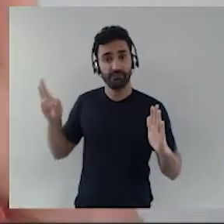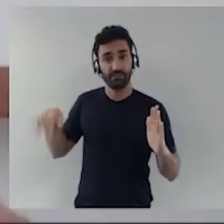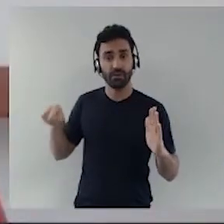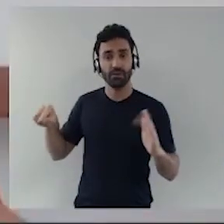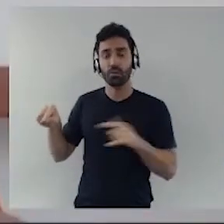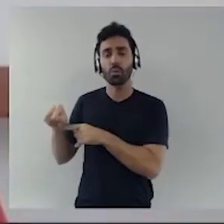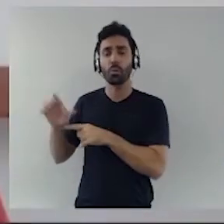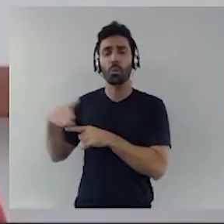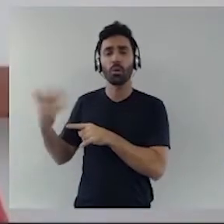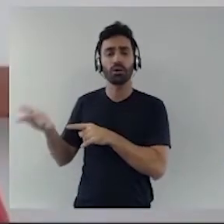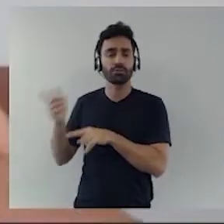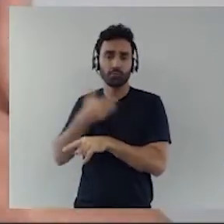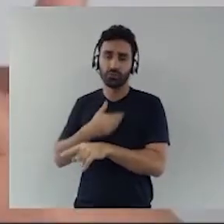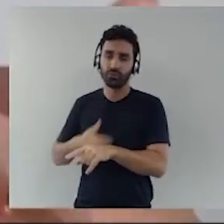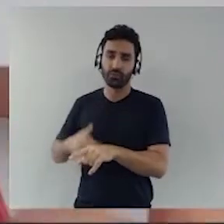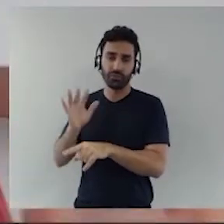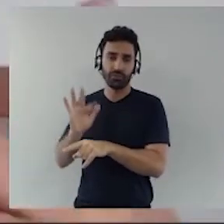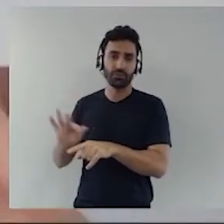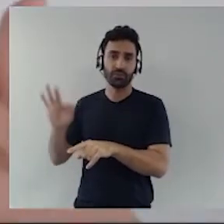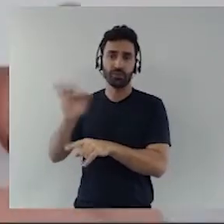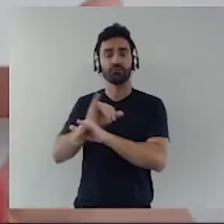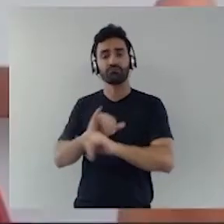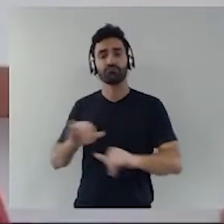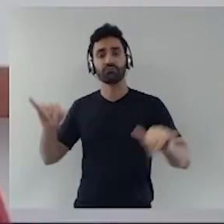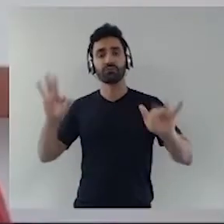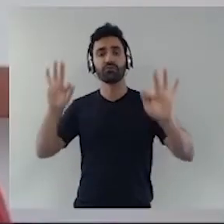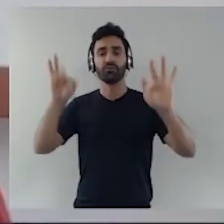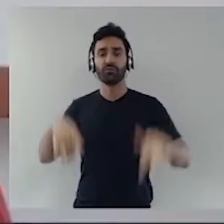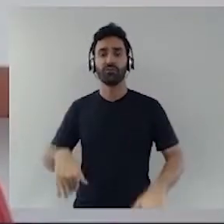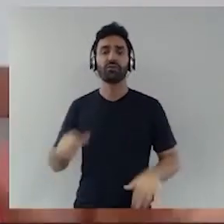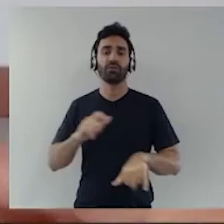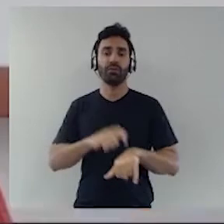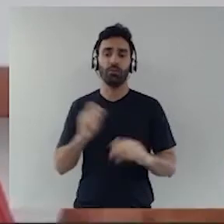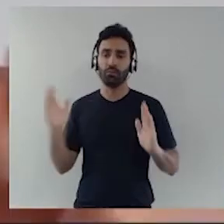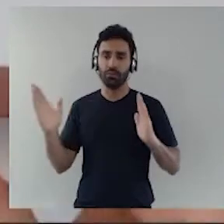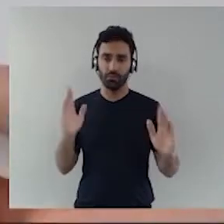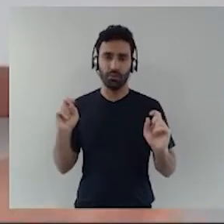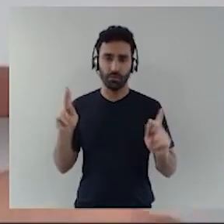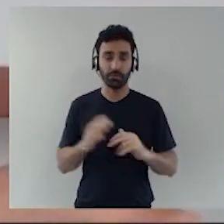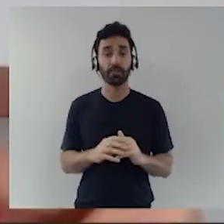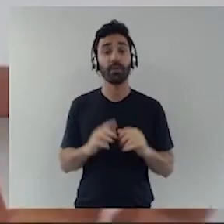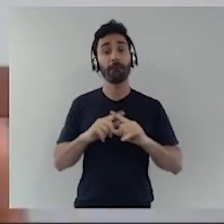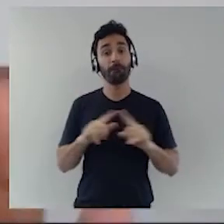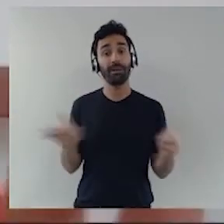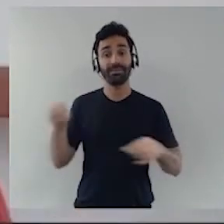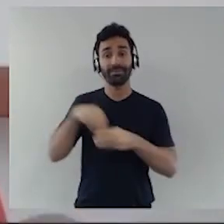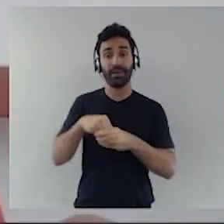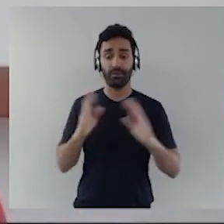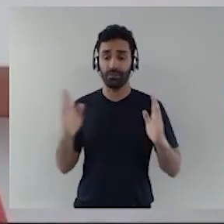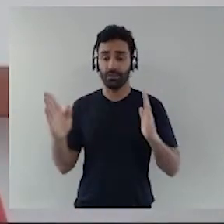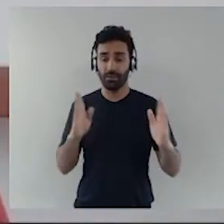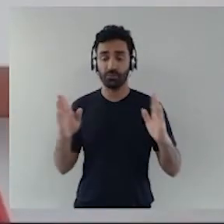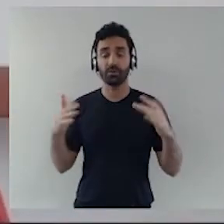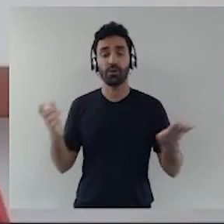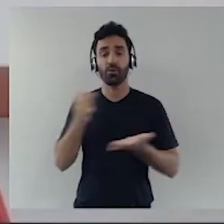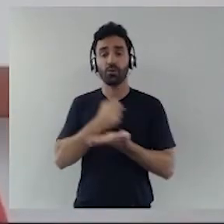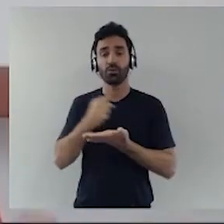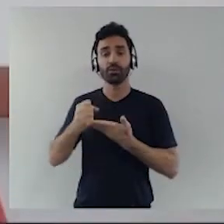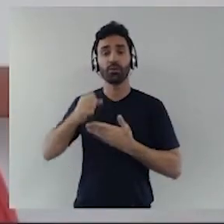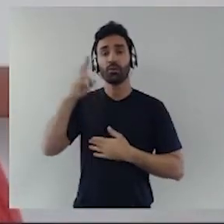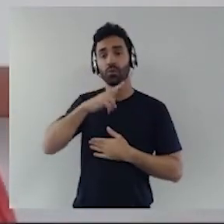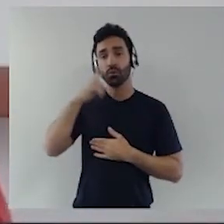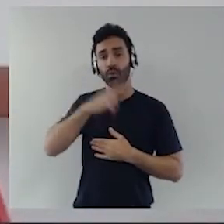é que vai ser o fim quando a união federal decretaram o fim deste período mas durante este período a contratação por